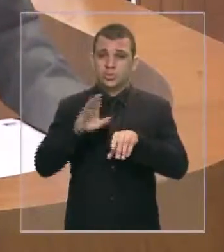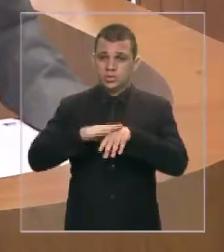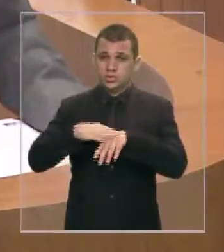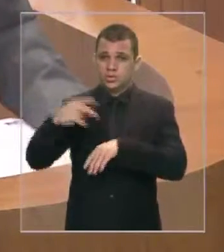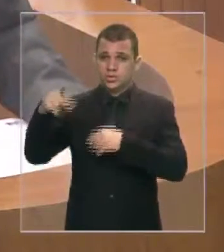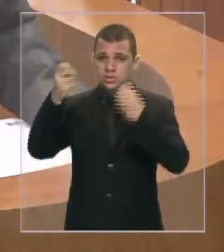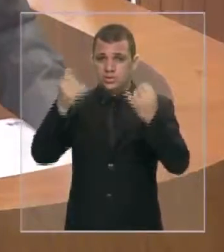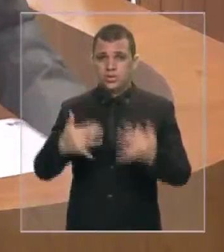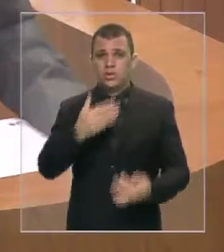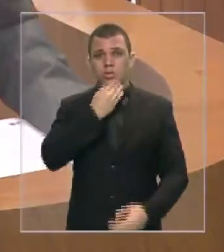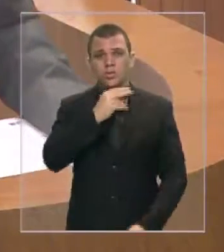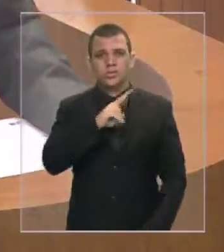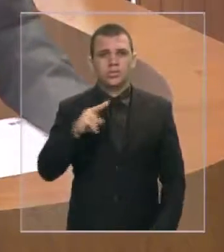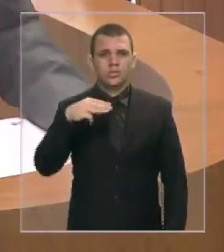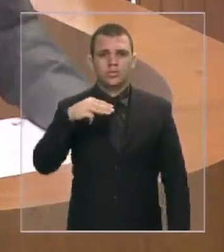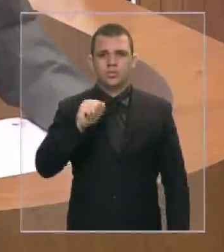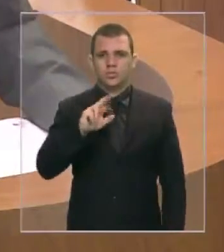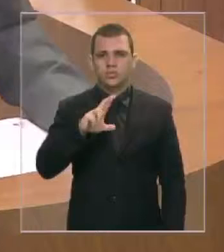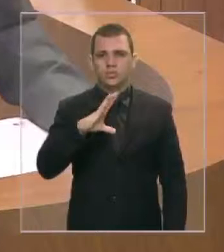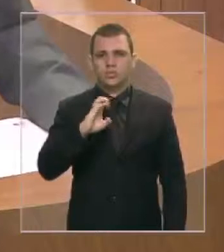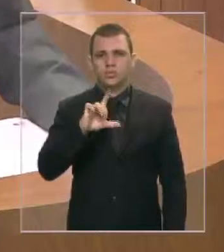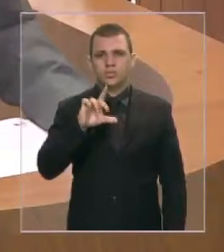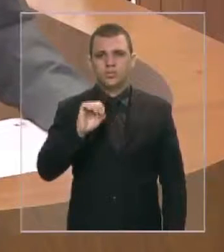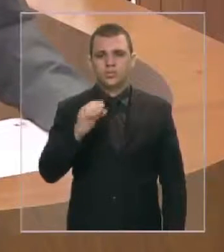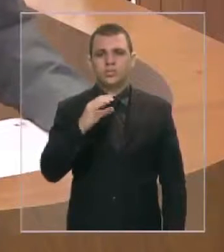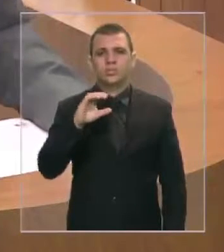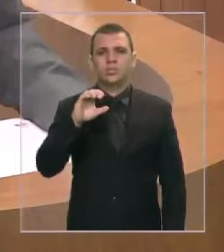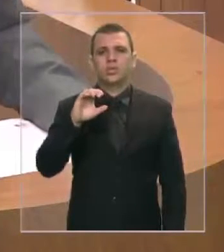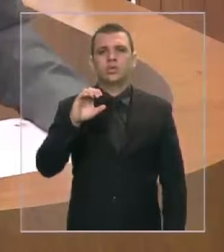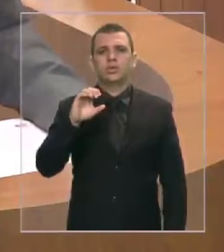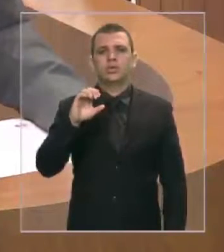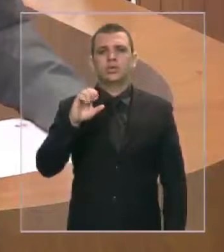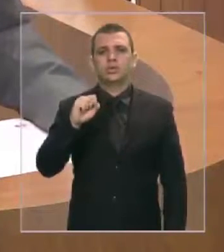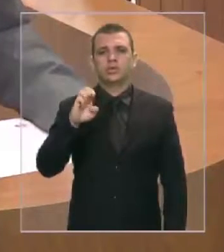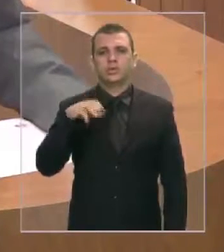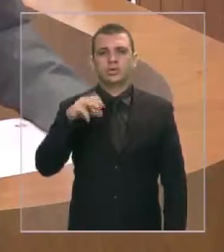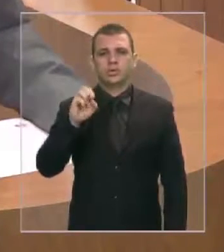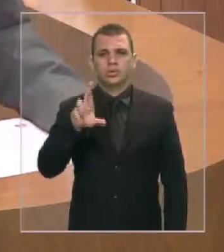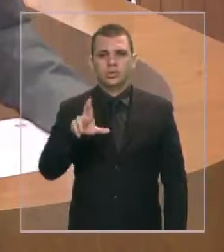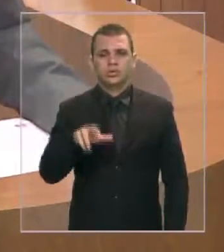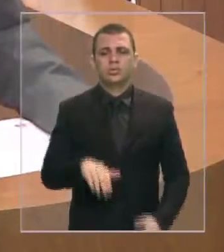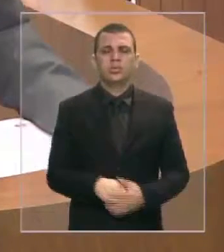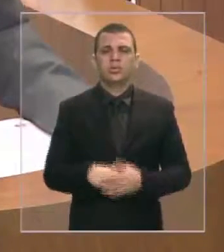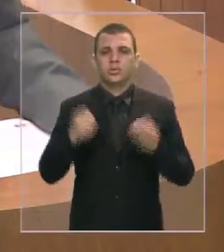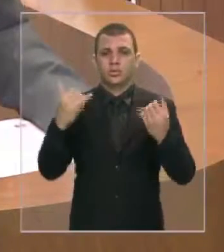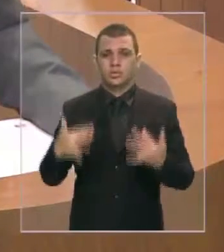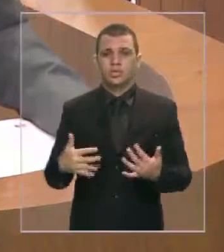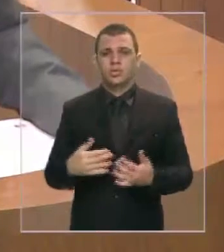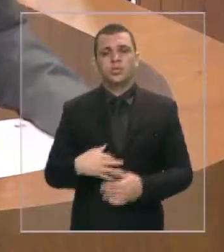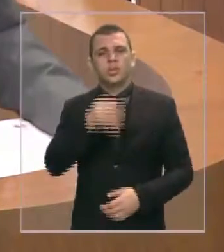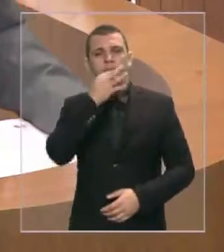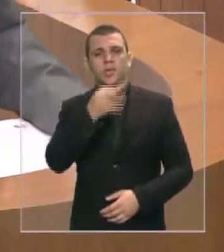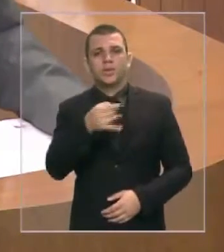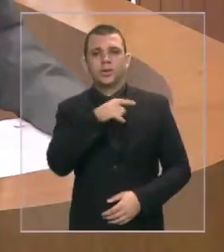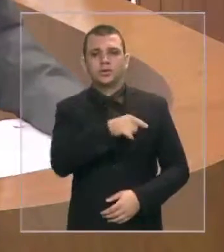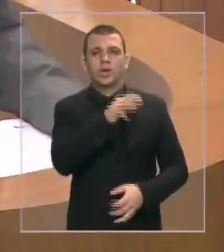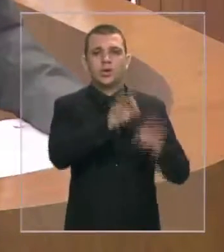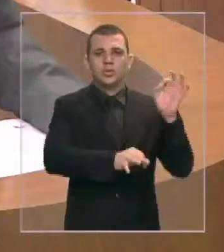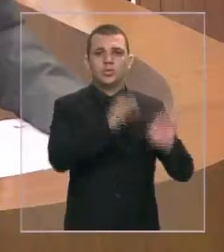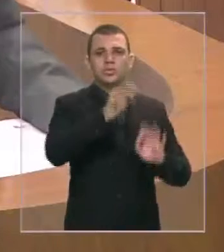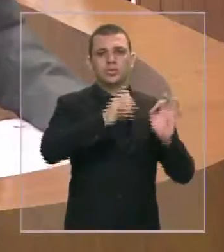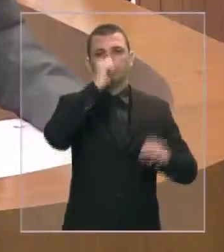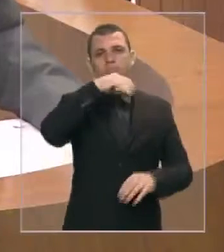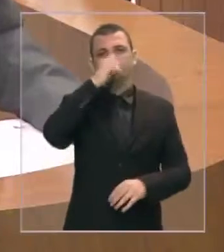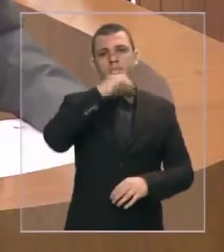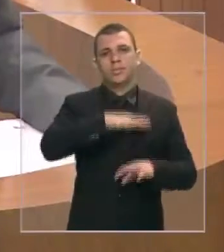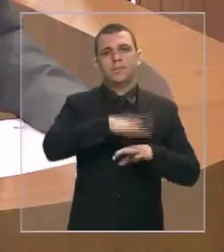Marcelo Semer. Honestamente, acho a chicana de juiz mais grave do que a de réu. Juiz é garantidor de